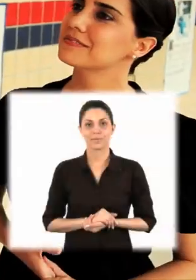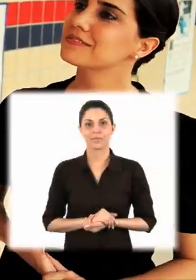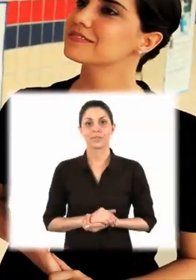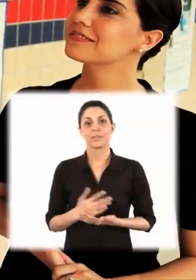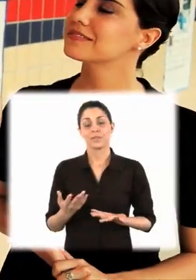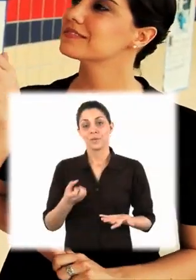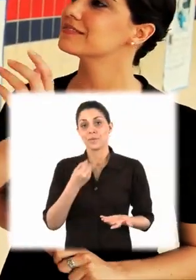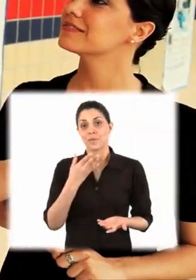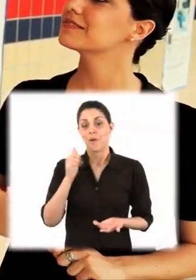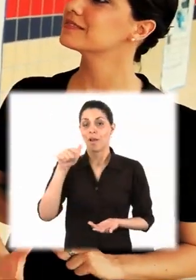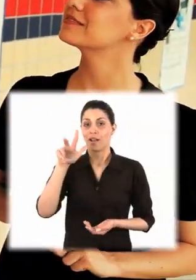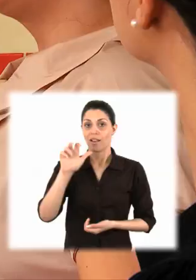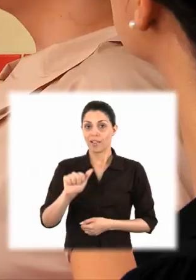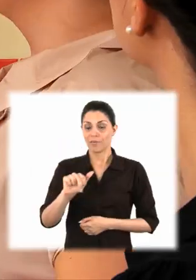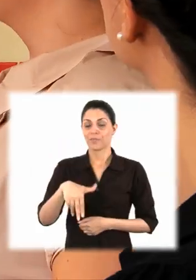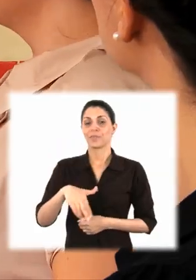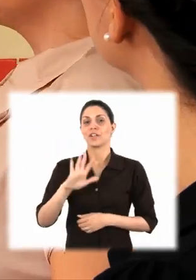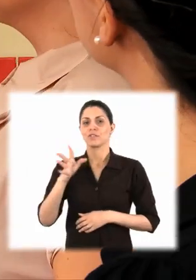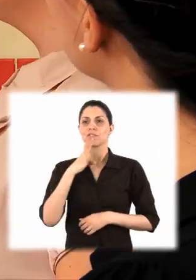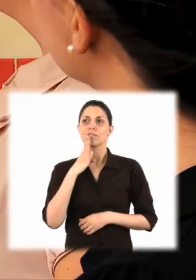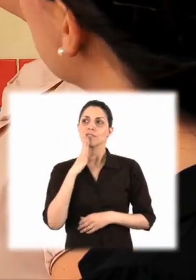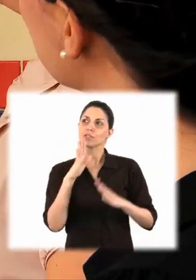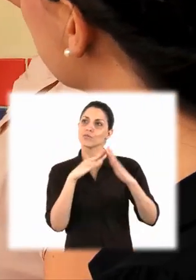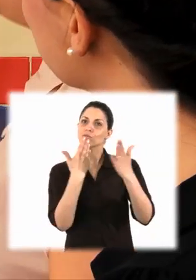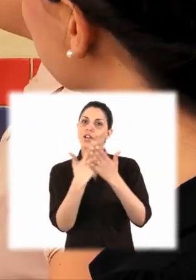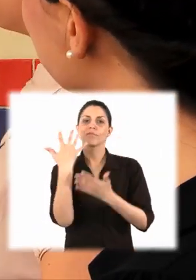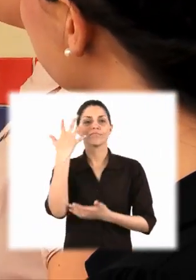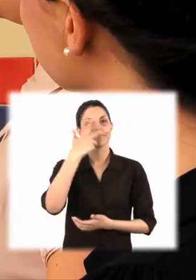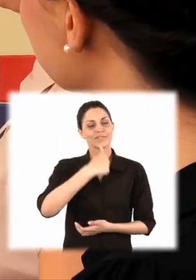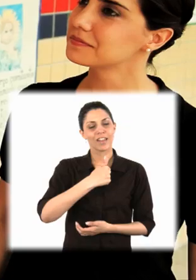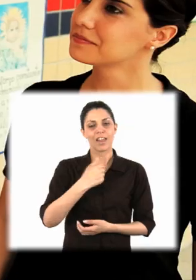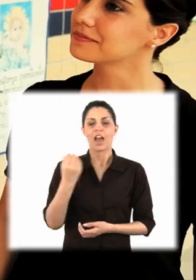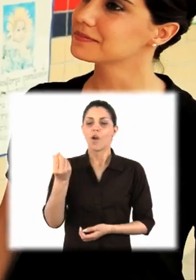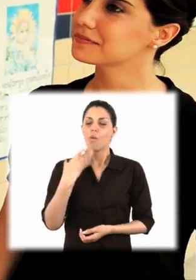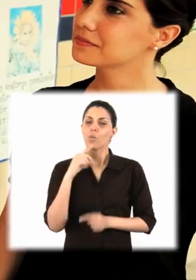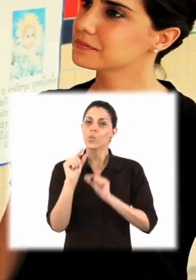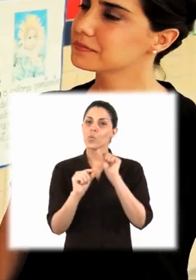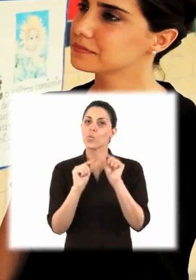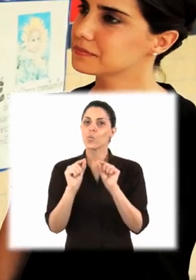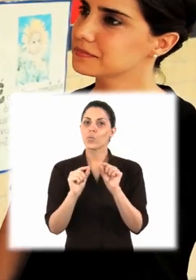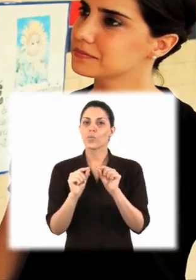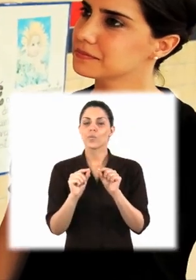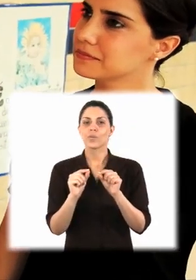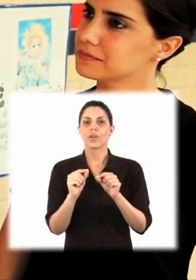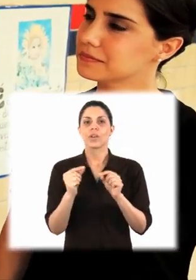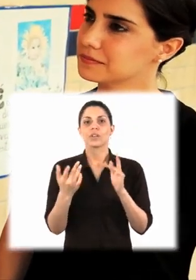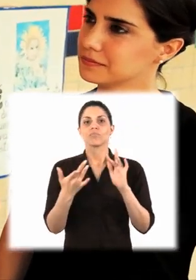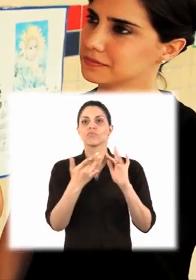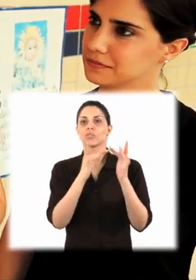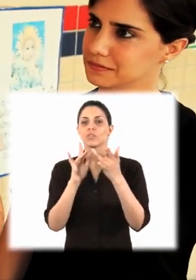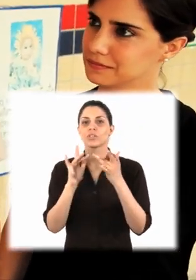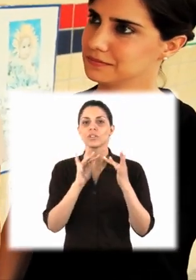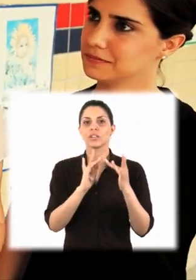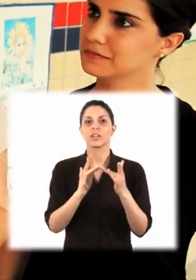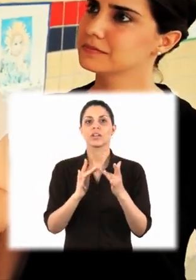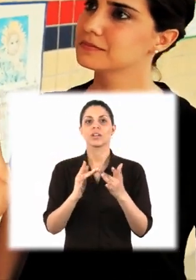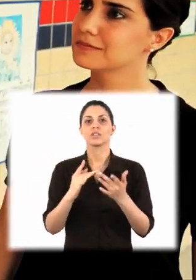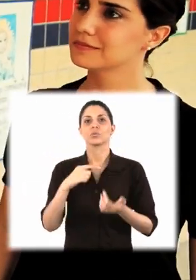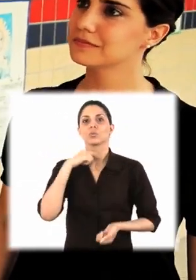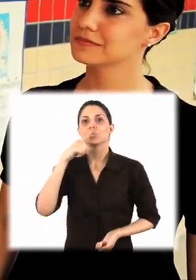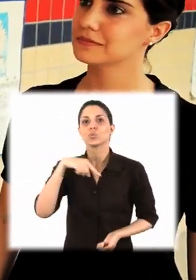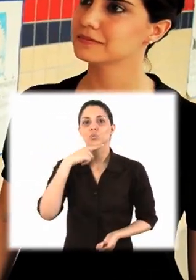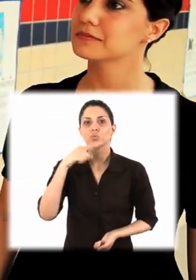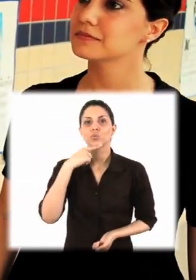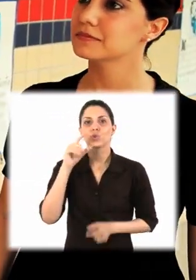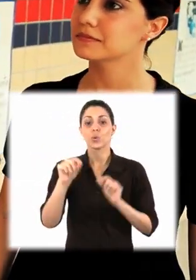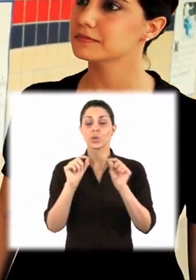Bom, Alan, a gente já conheceu a sua escola, linda. Conta um pouquinho pra gente como é essa sua relação com a língua portuguesa, suas dúvidas, o que a gente